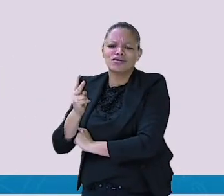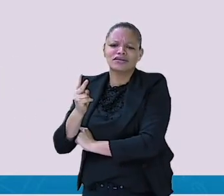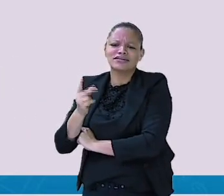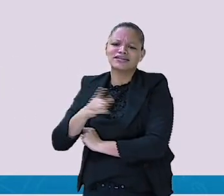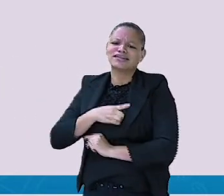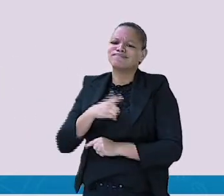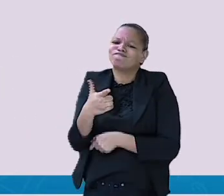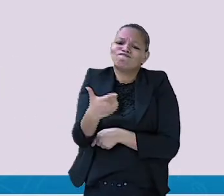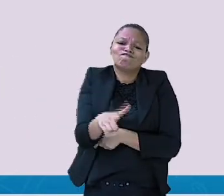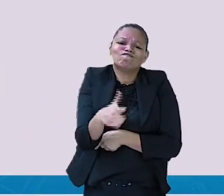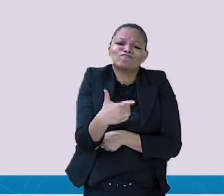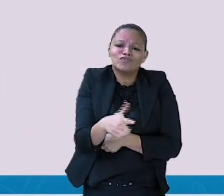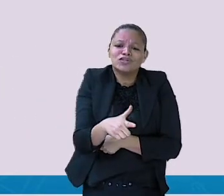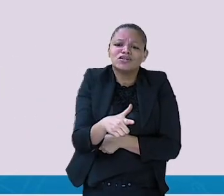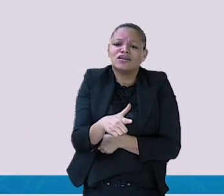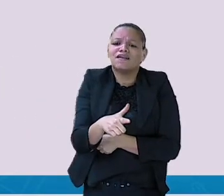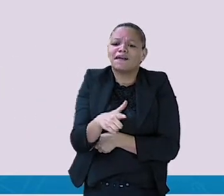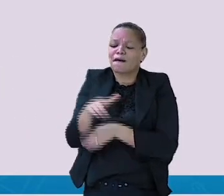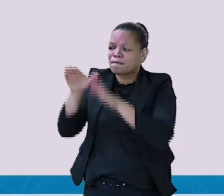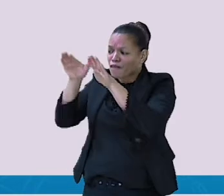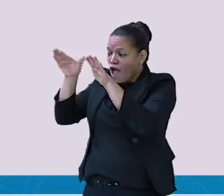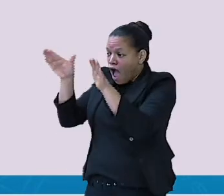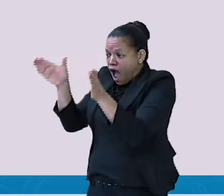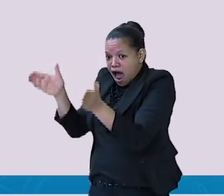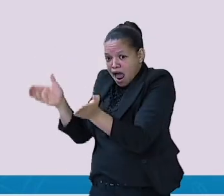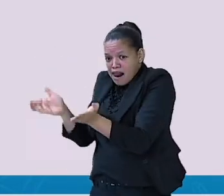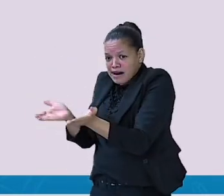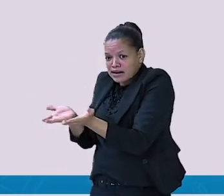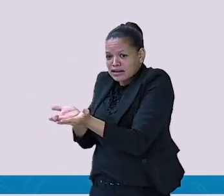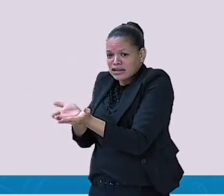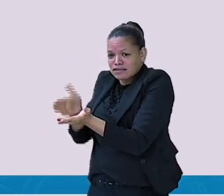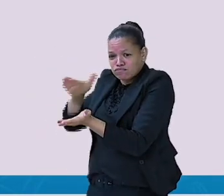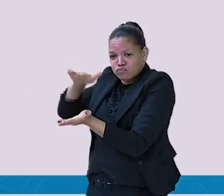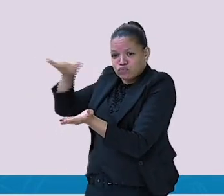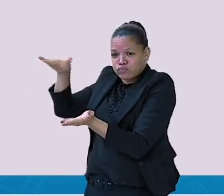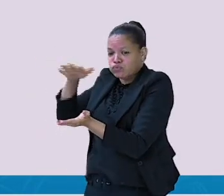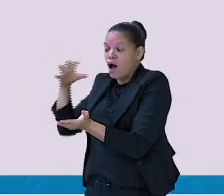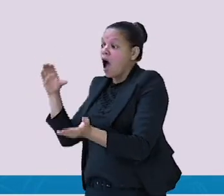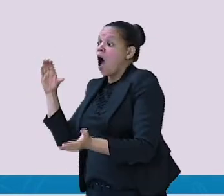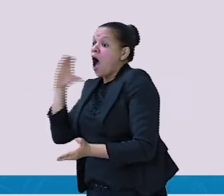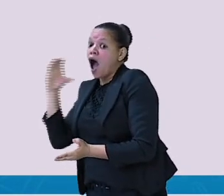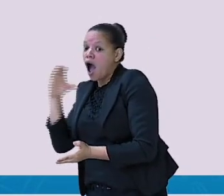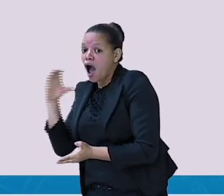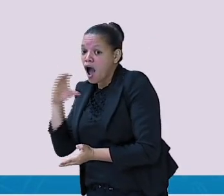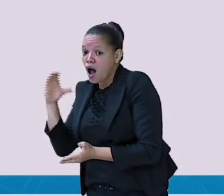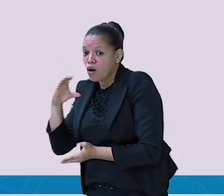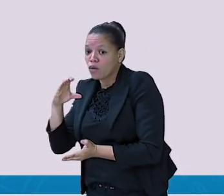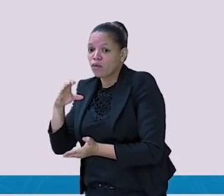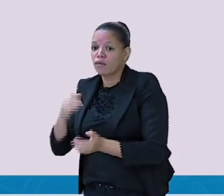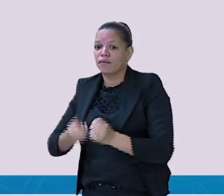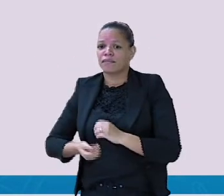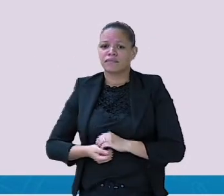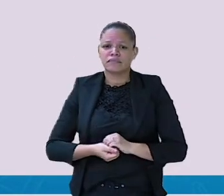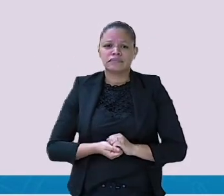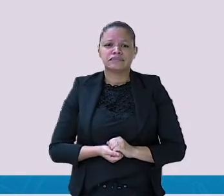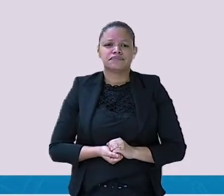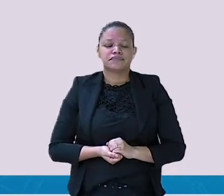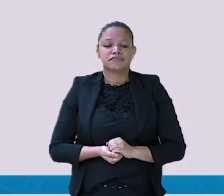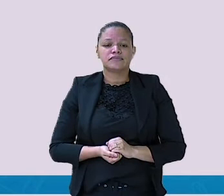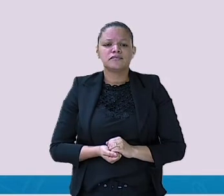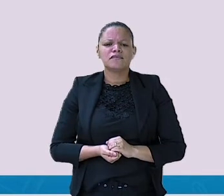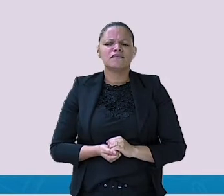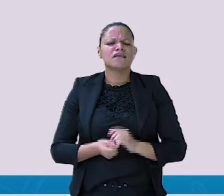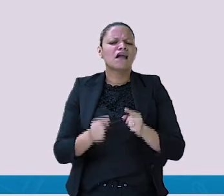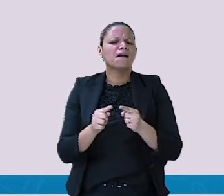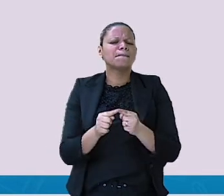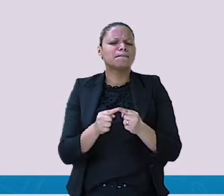de fermentação e de alta temperatura do melado da cana-de-açúcar. E durante